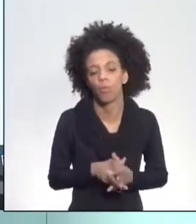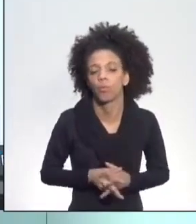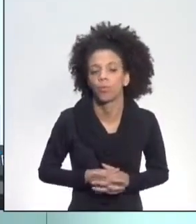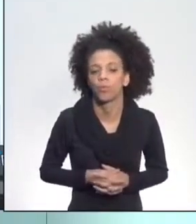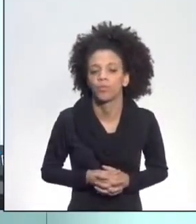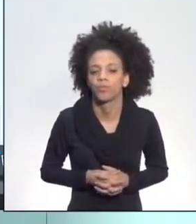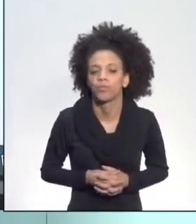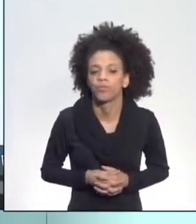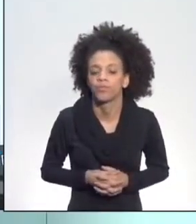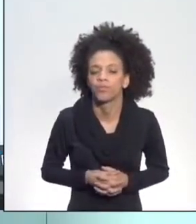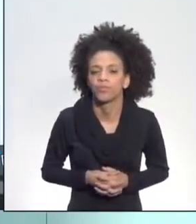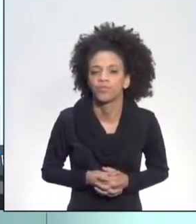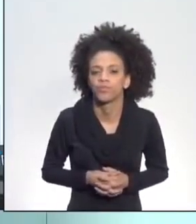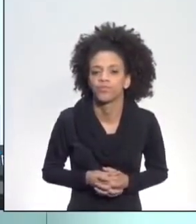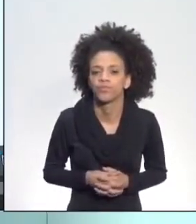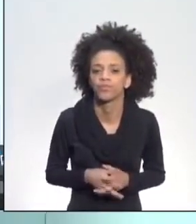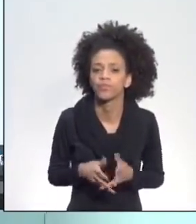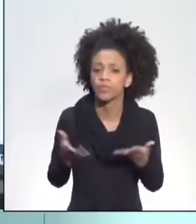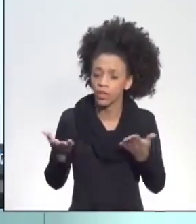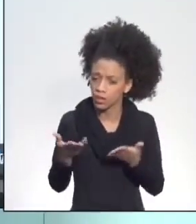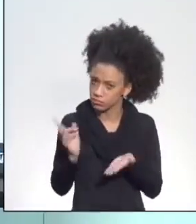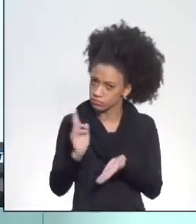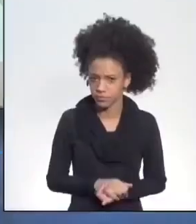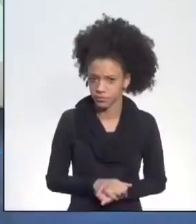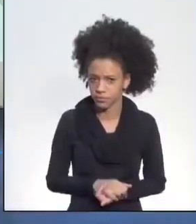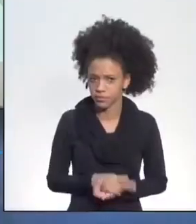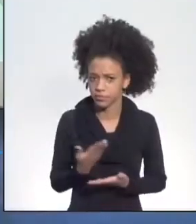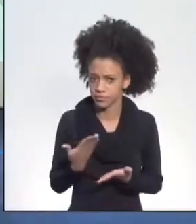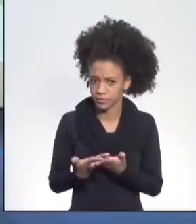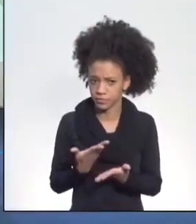Tudo bem? Agora, vamos continuar, né?